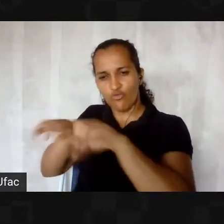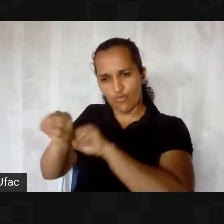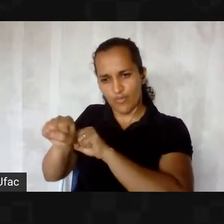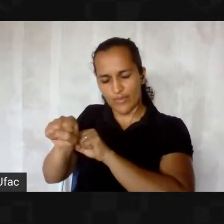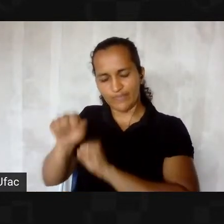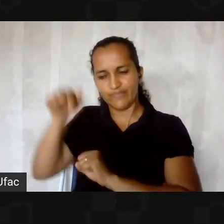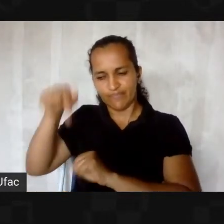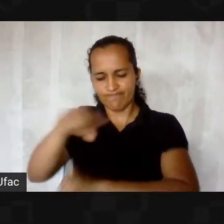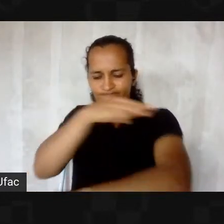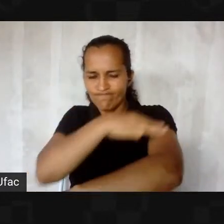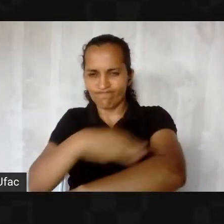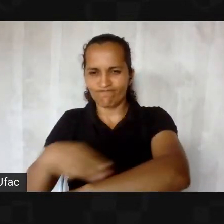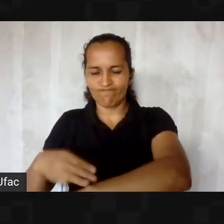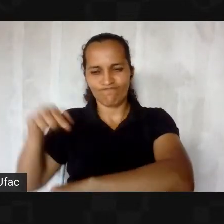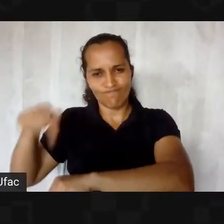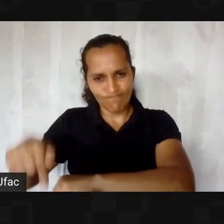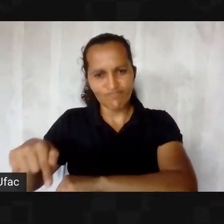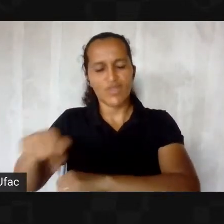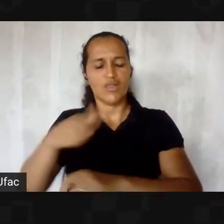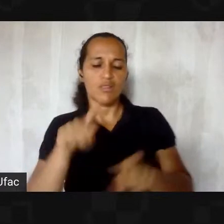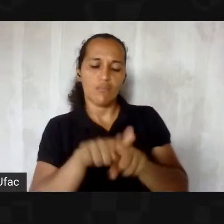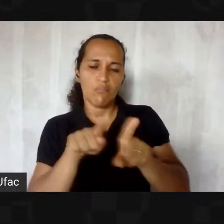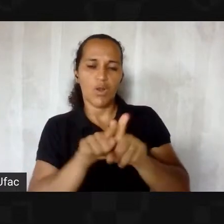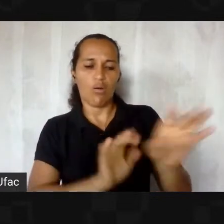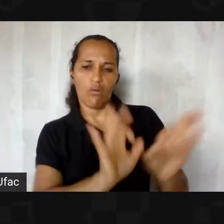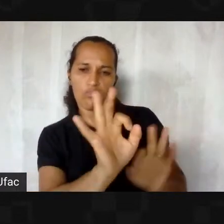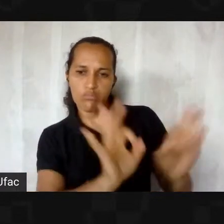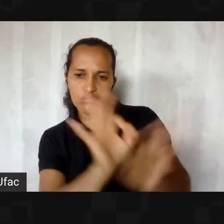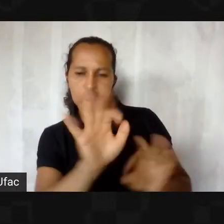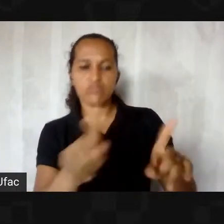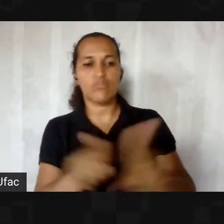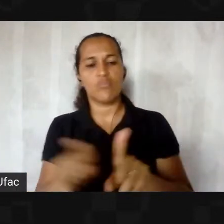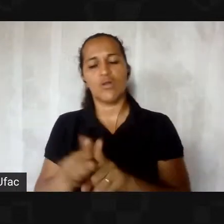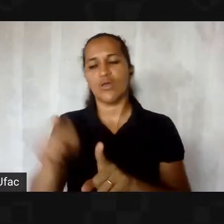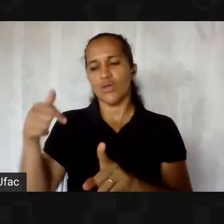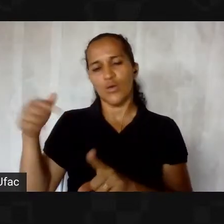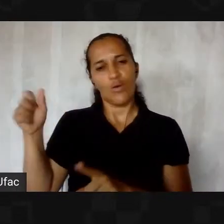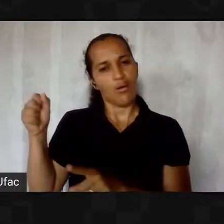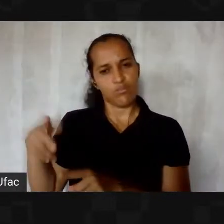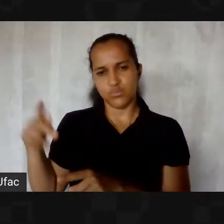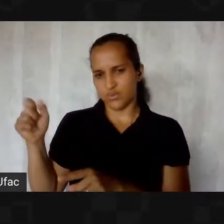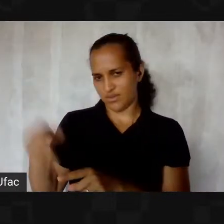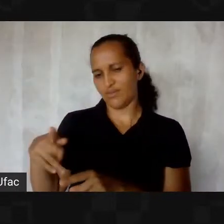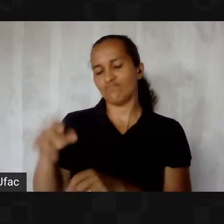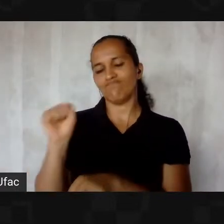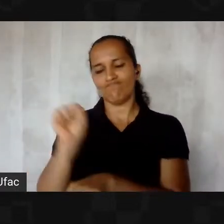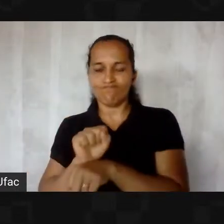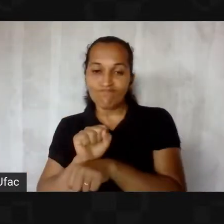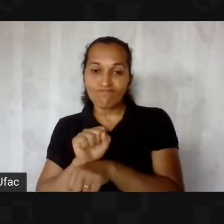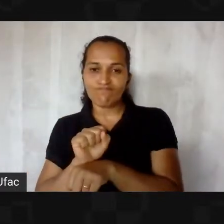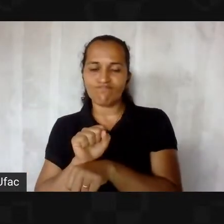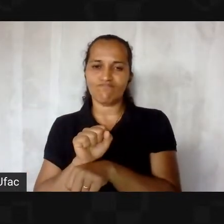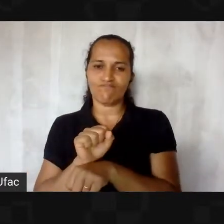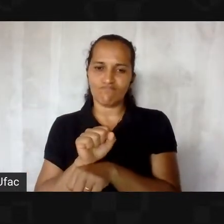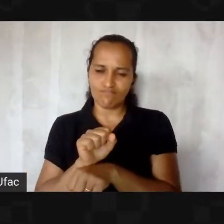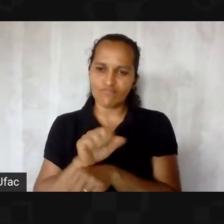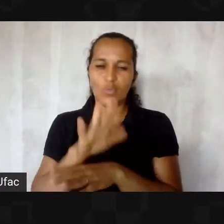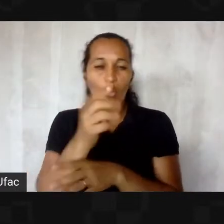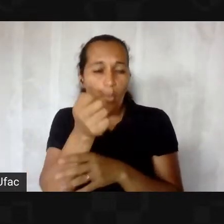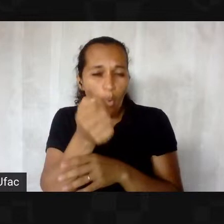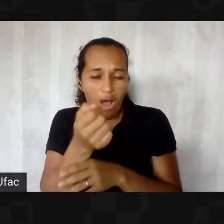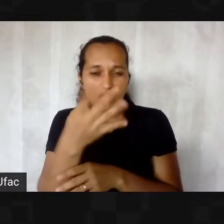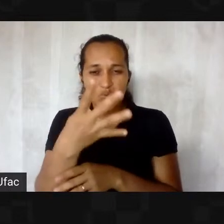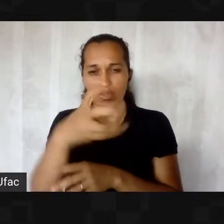magistério e algumas funções de administrativa, decidi me aposentar. quase que faria 45 anos de